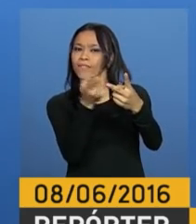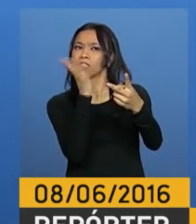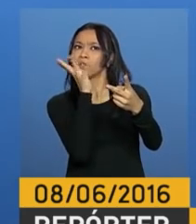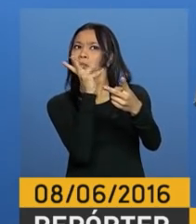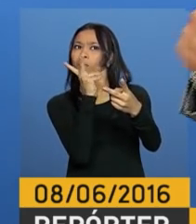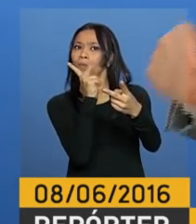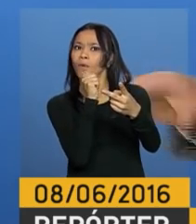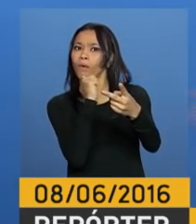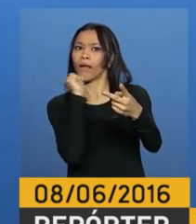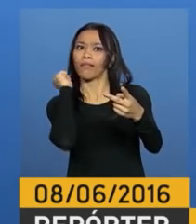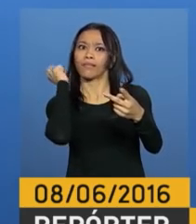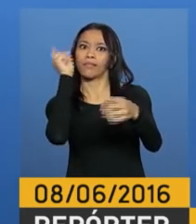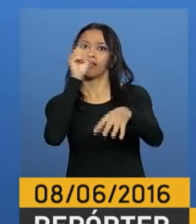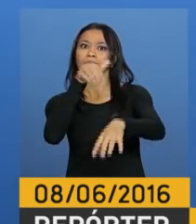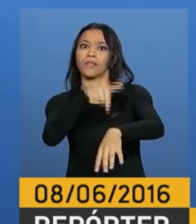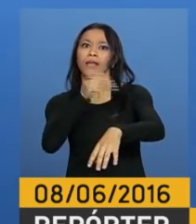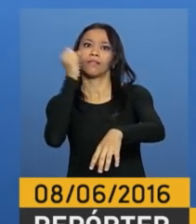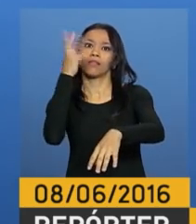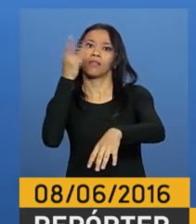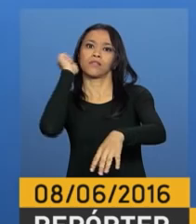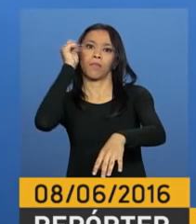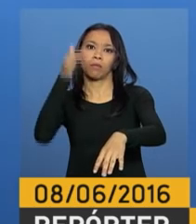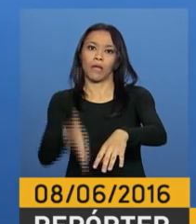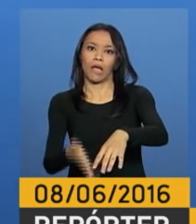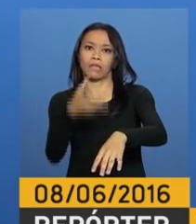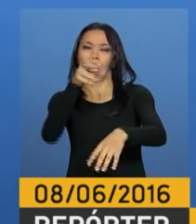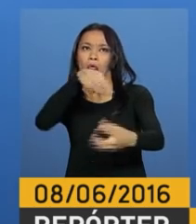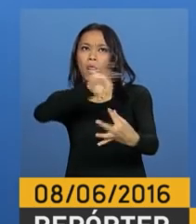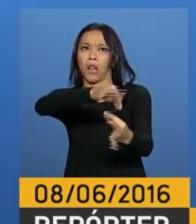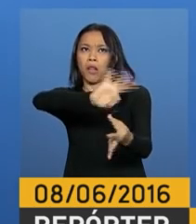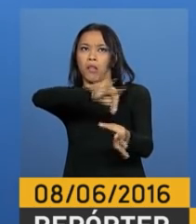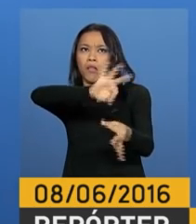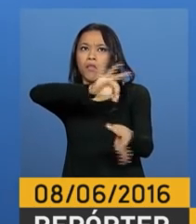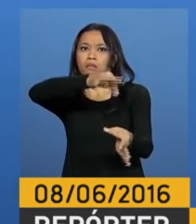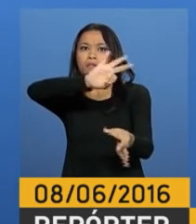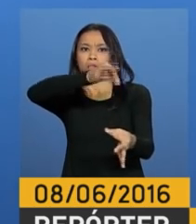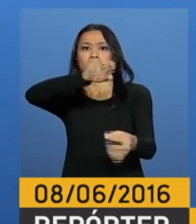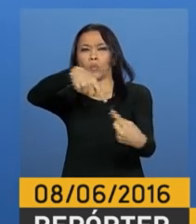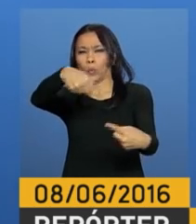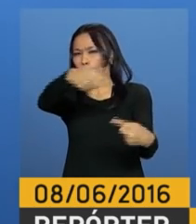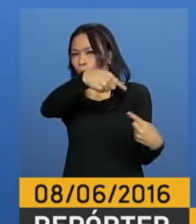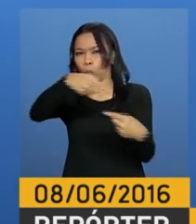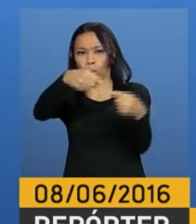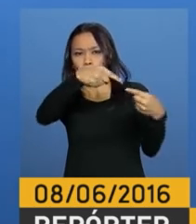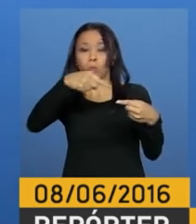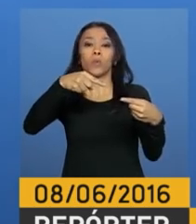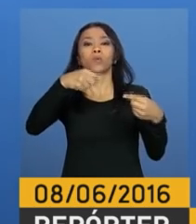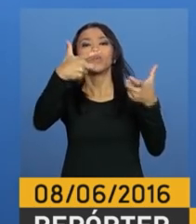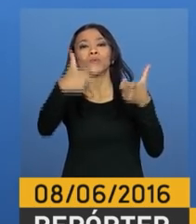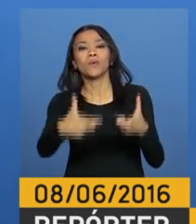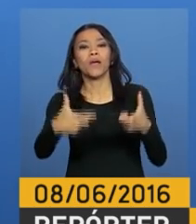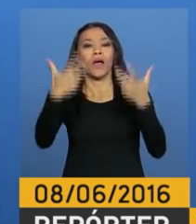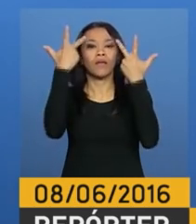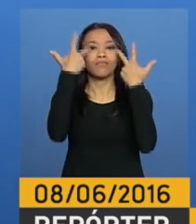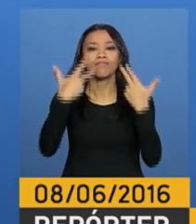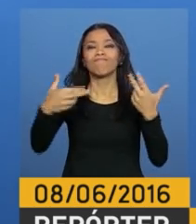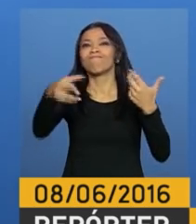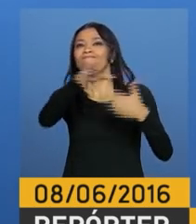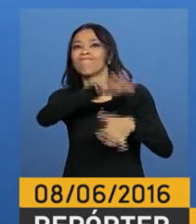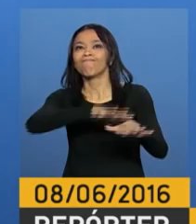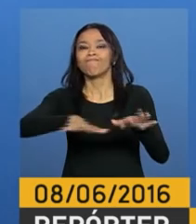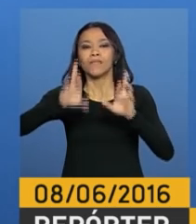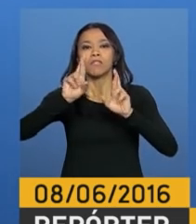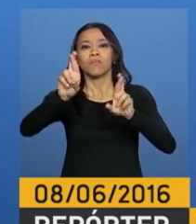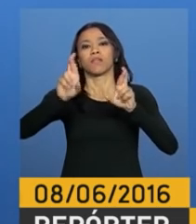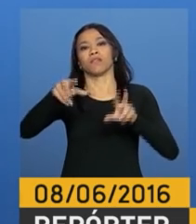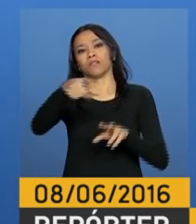duram até às 3 da manhã num ambiente de muita confiança num ambiente de muita esperança